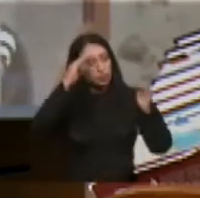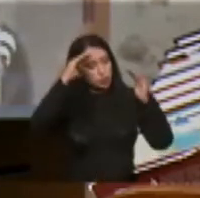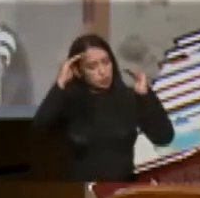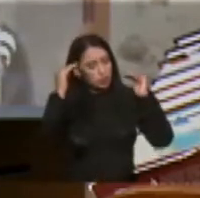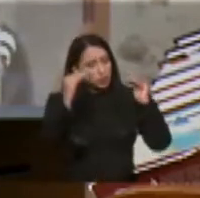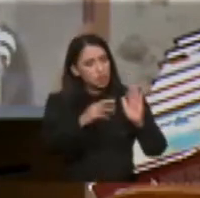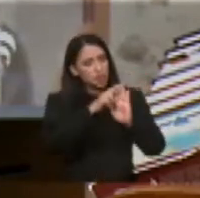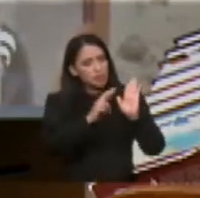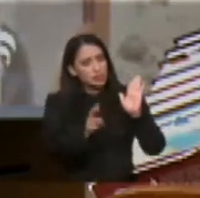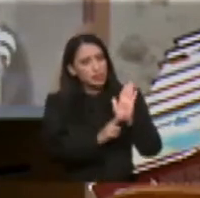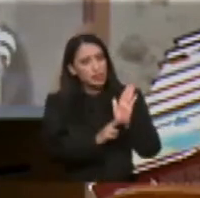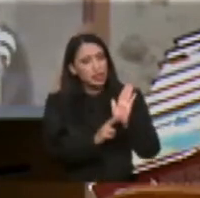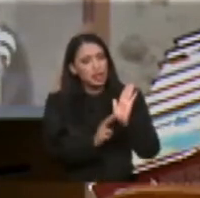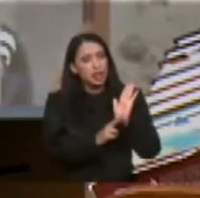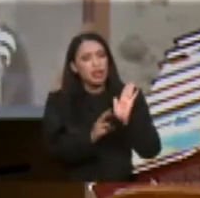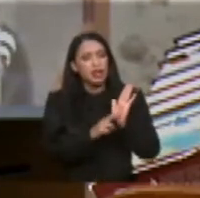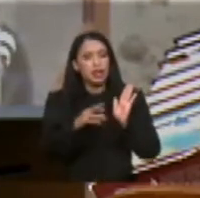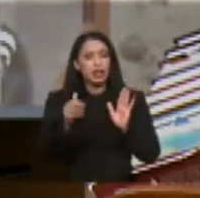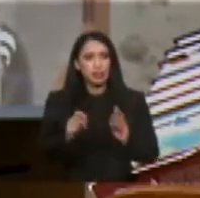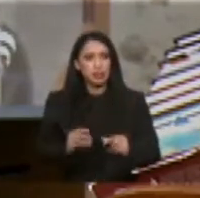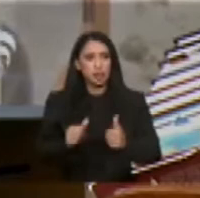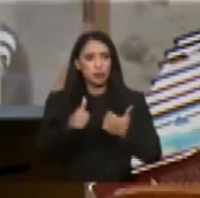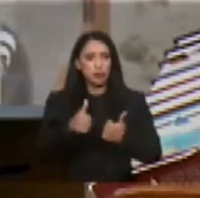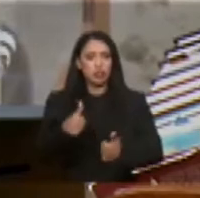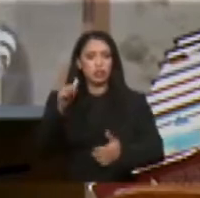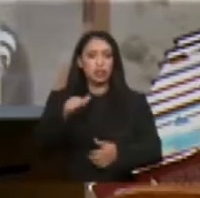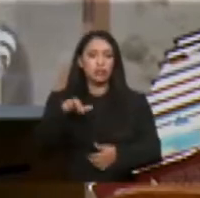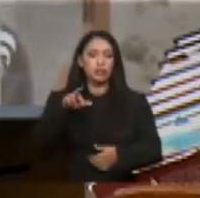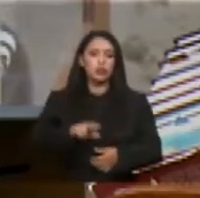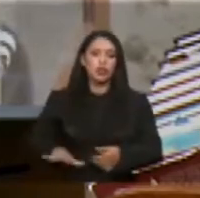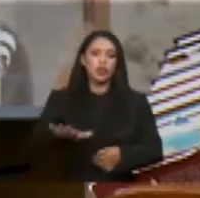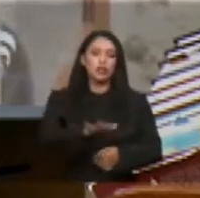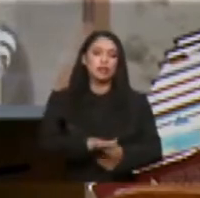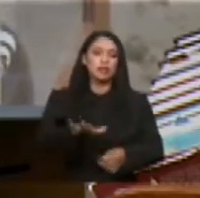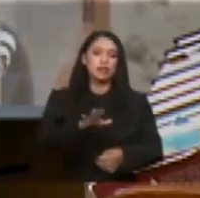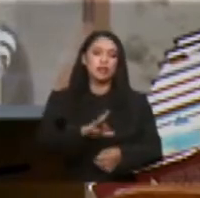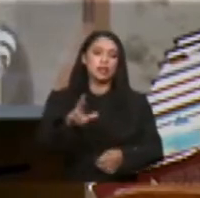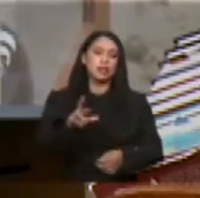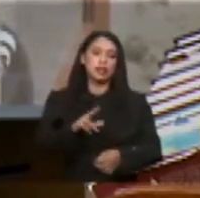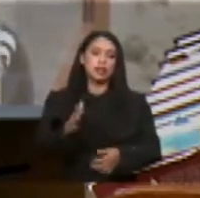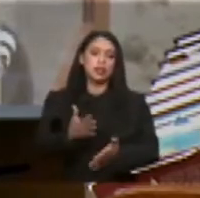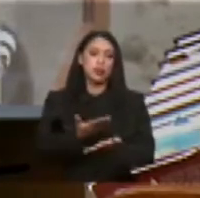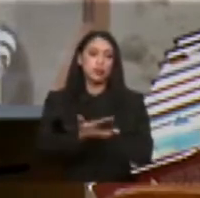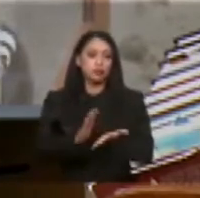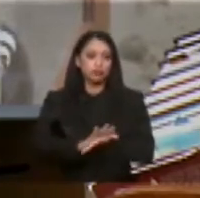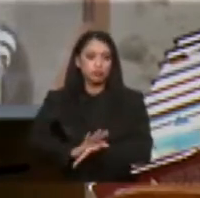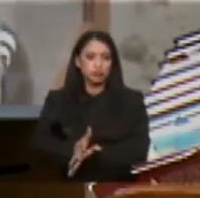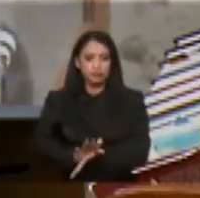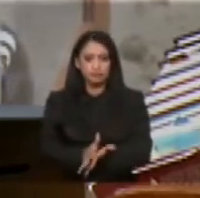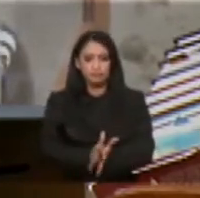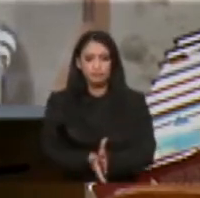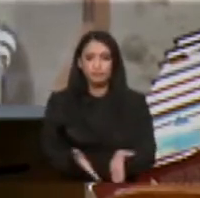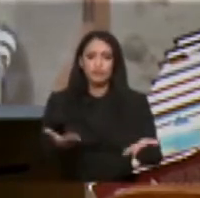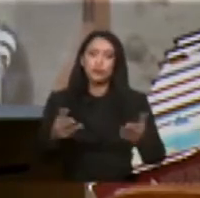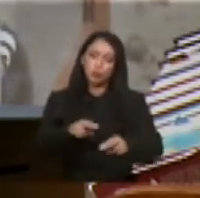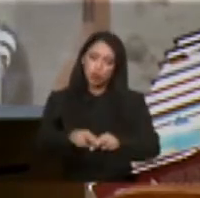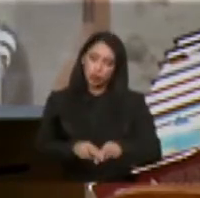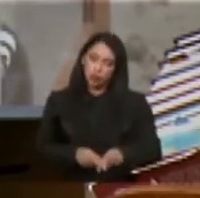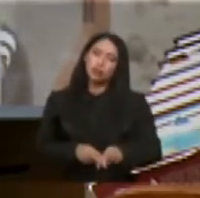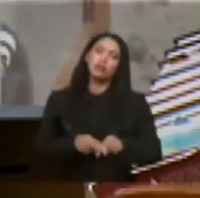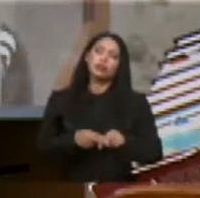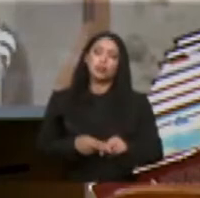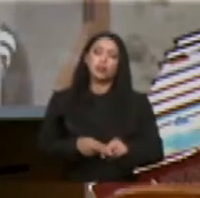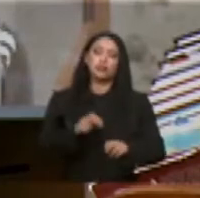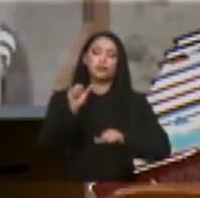não comprometimento dessa mesma qualidade do ar nas áreas consideradas não degradadas. Em decorrência disso,